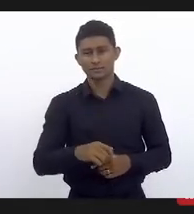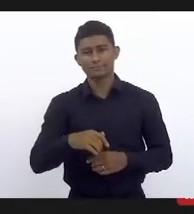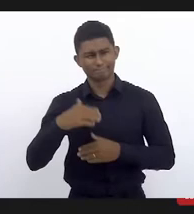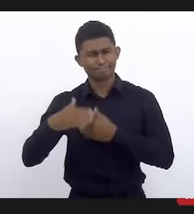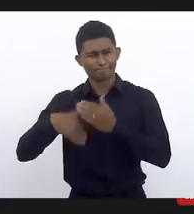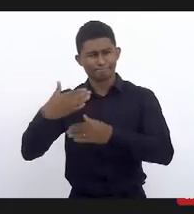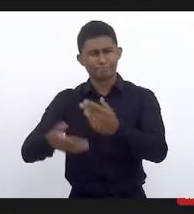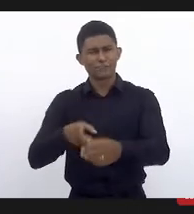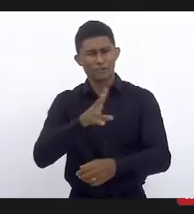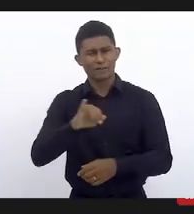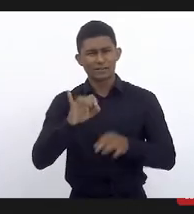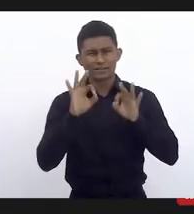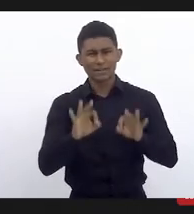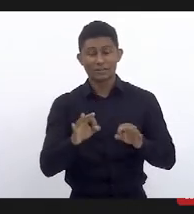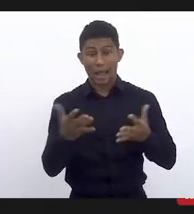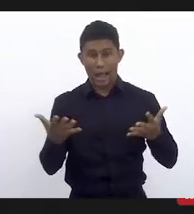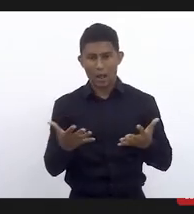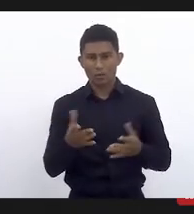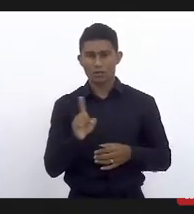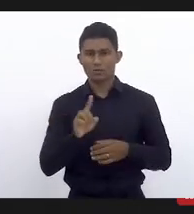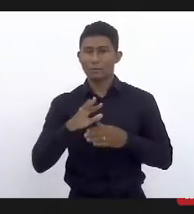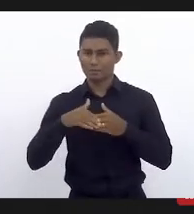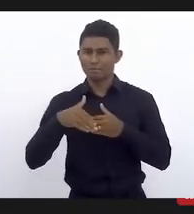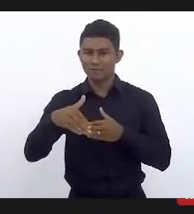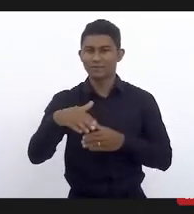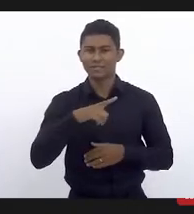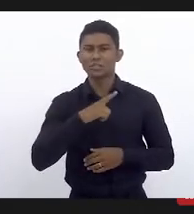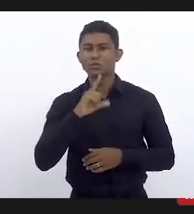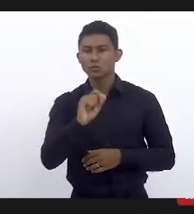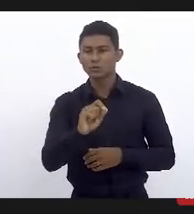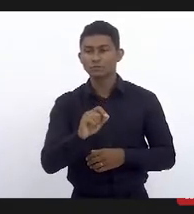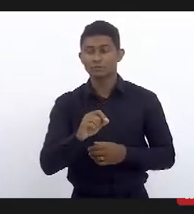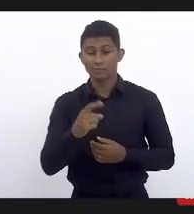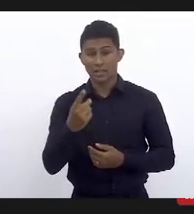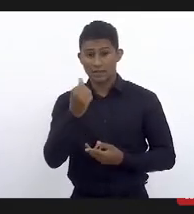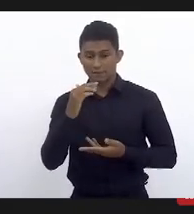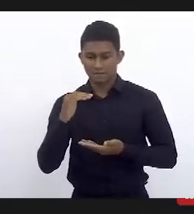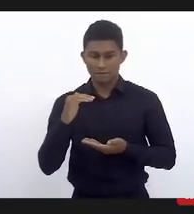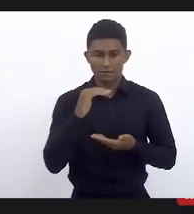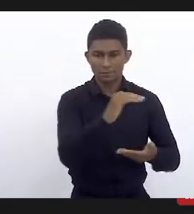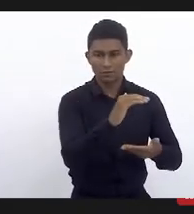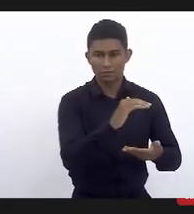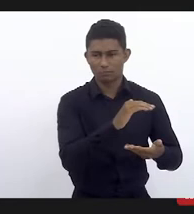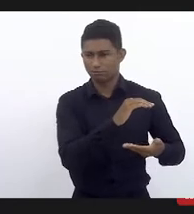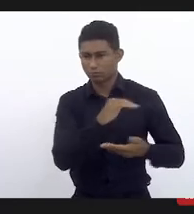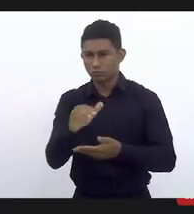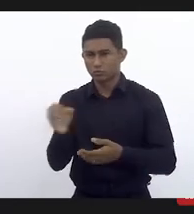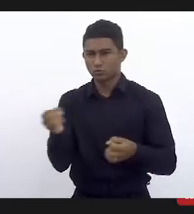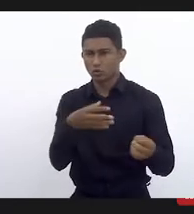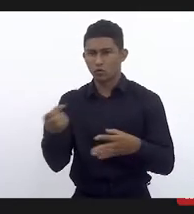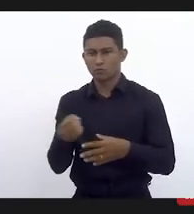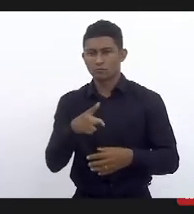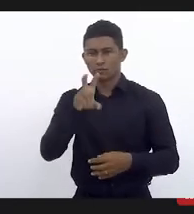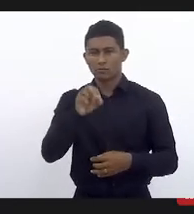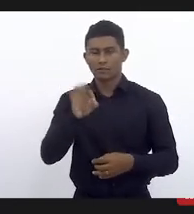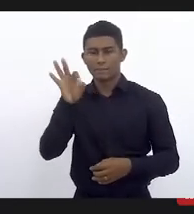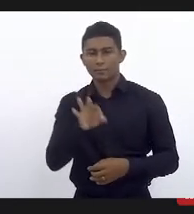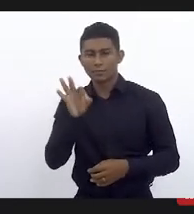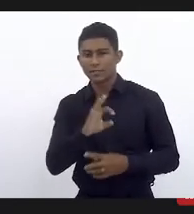não agora, eu só estou colocando o problema na frente. Investimento em inovação, 50% é pessoal.